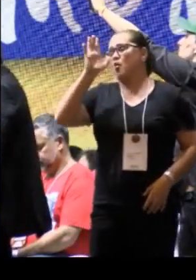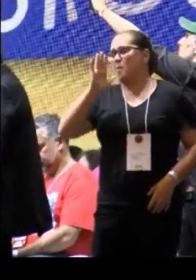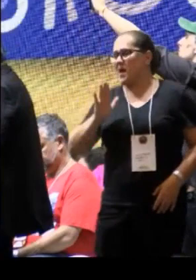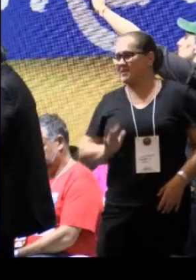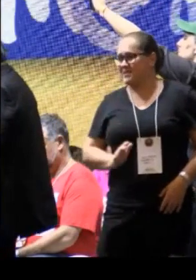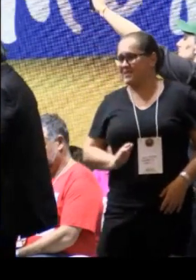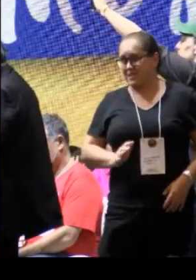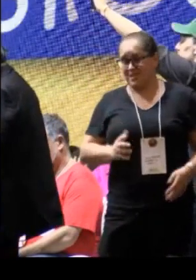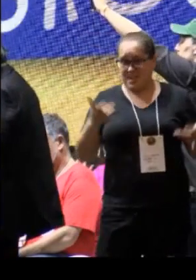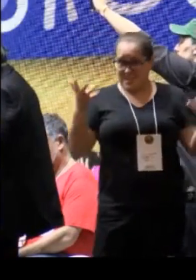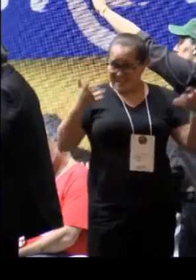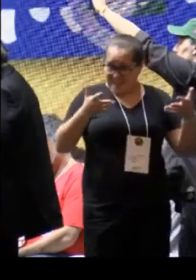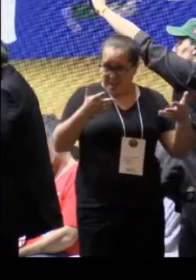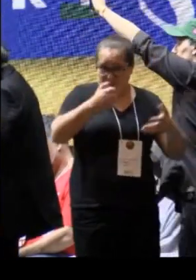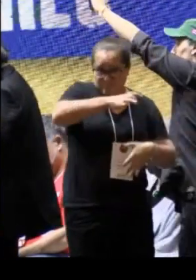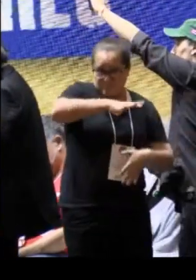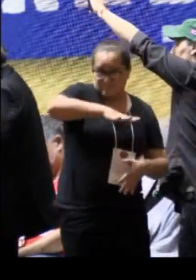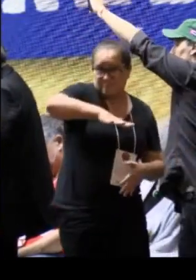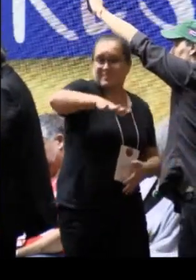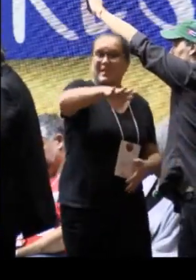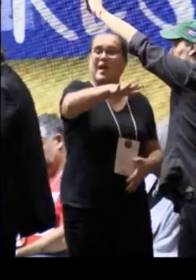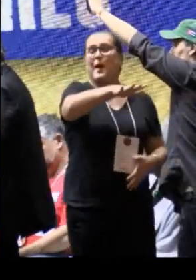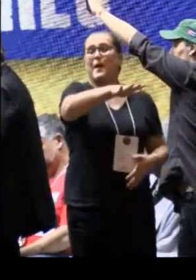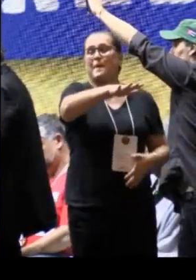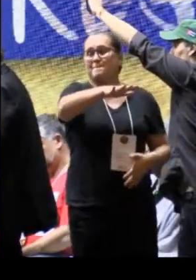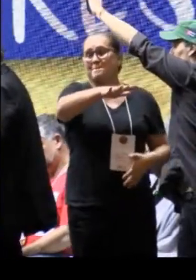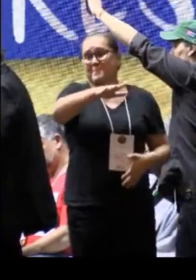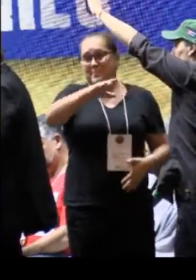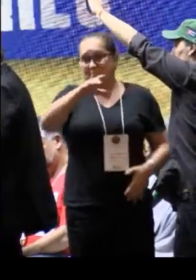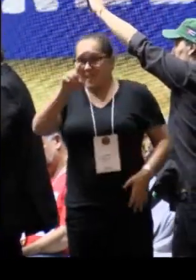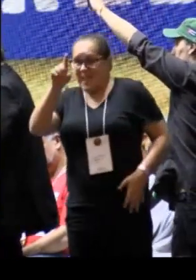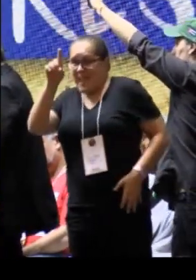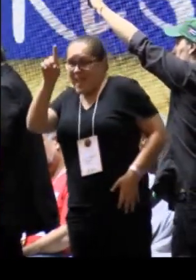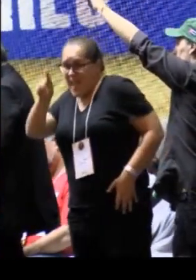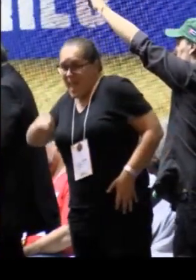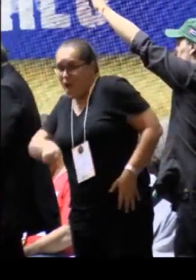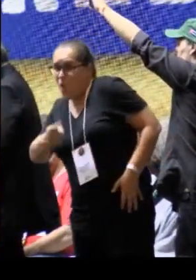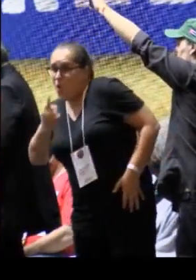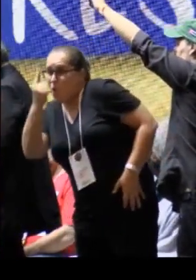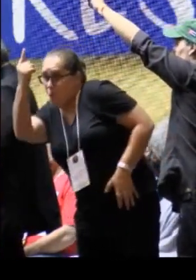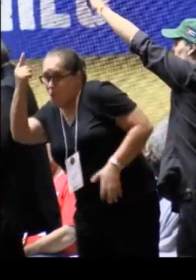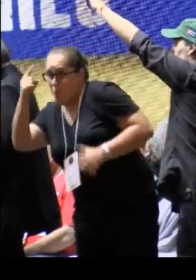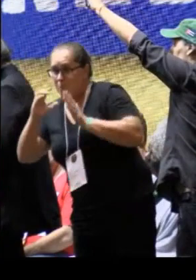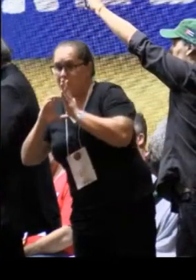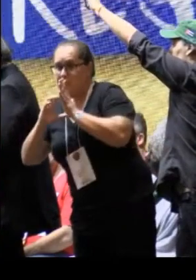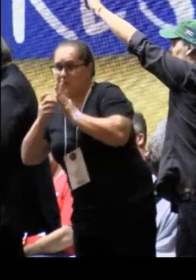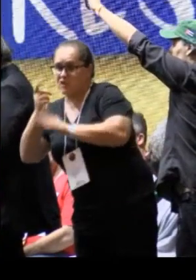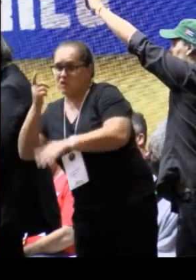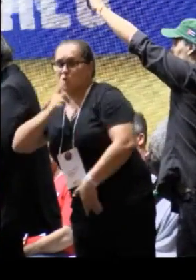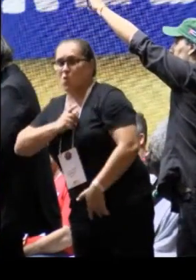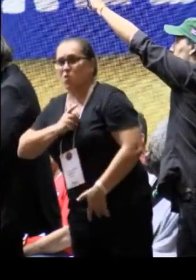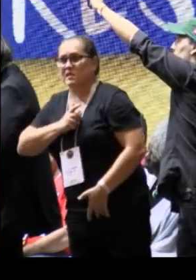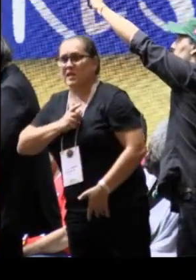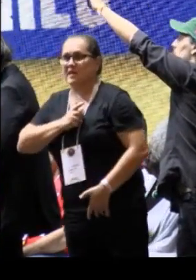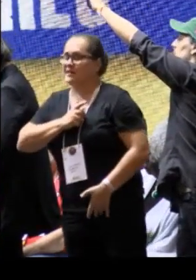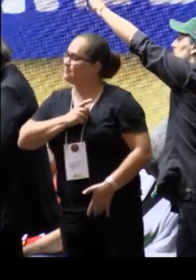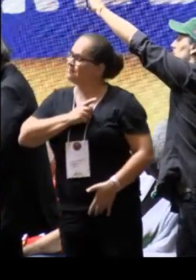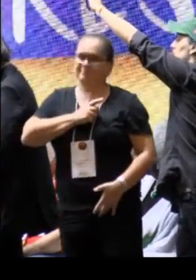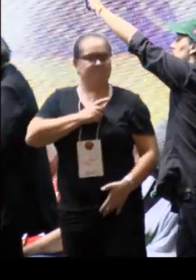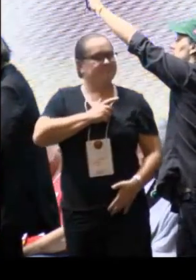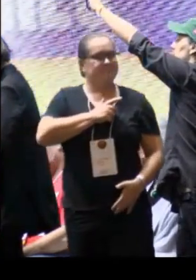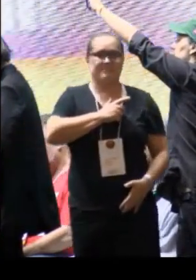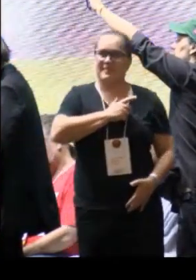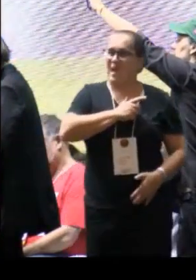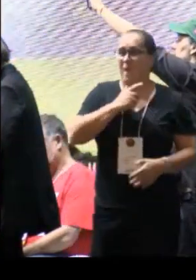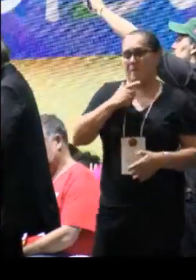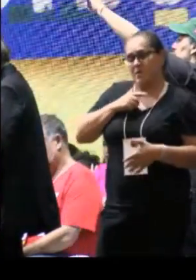social que este governo está produzindo não é tarefa para um único partido. Fomos eleitos e